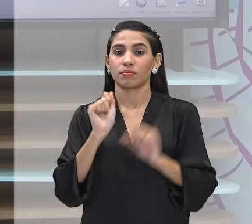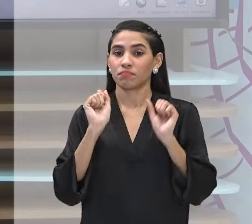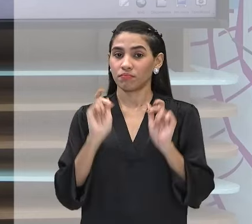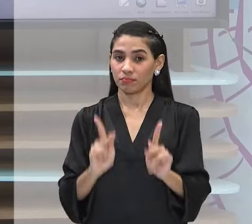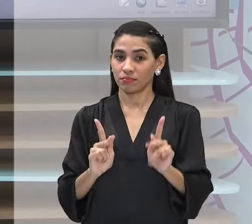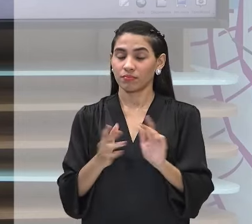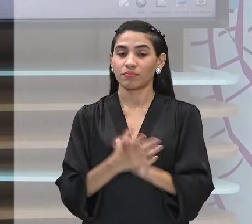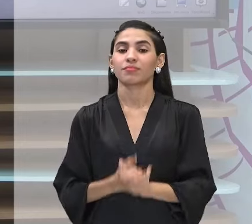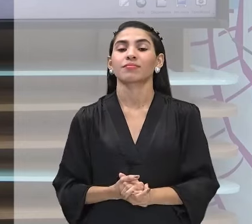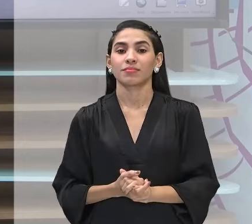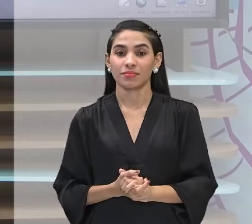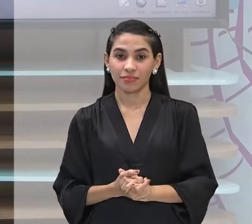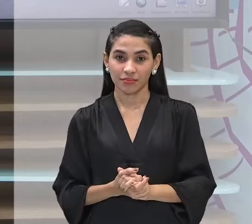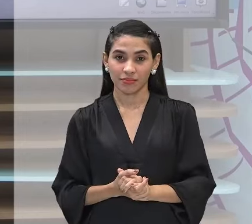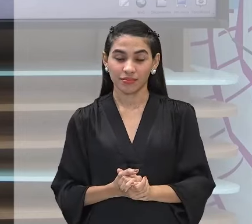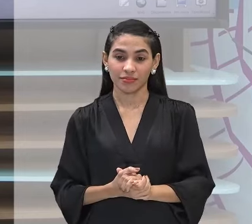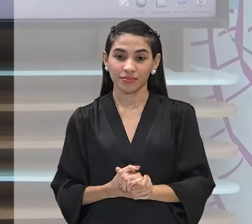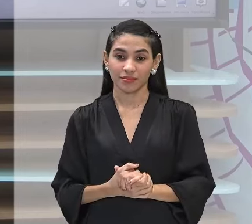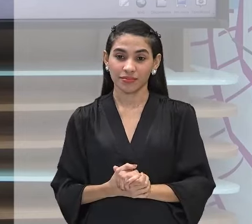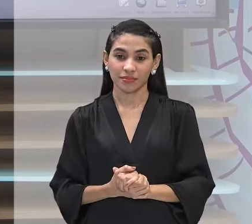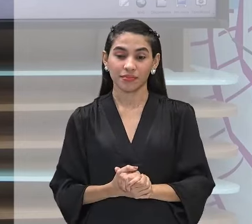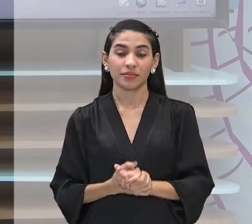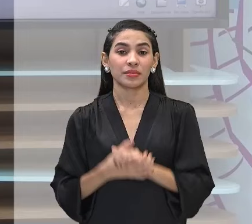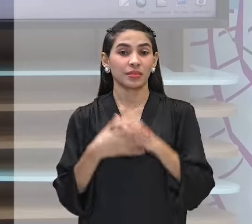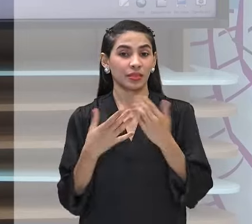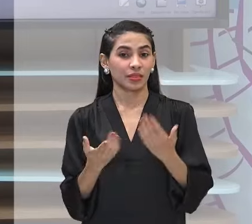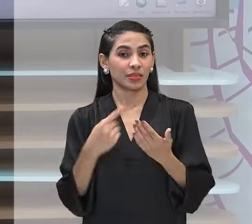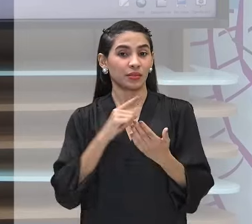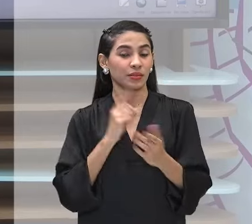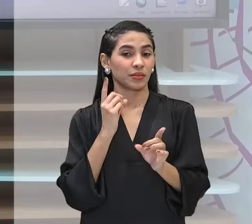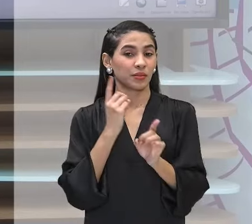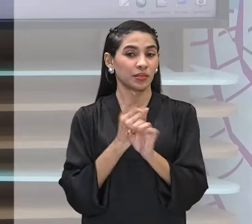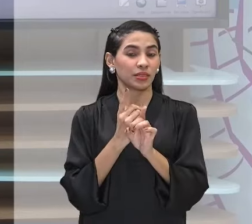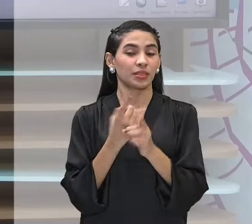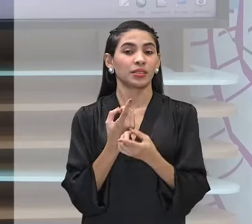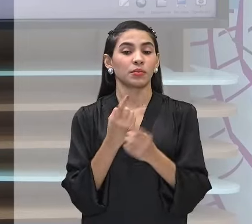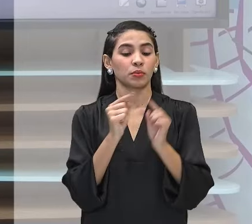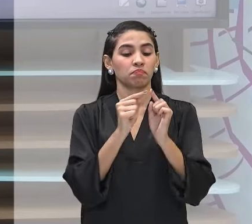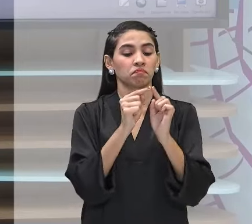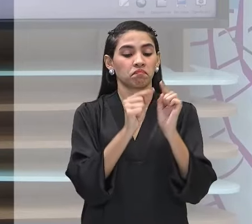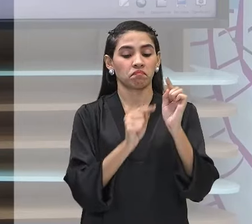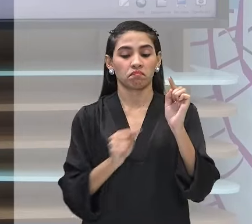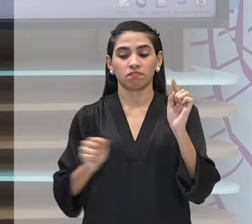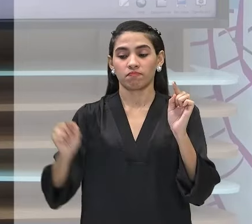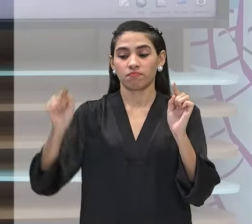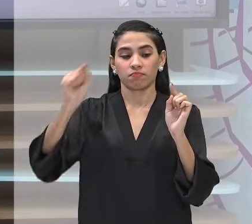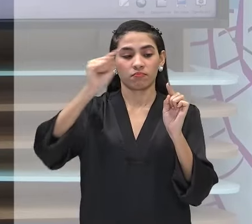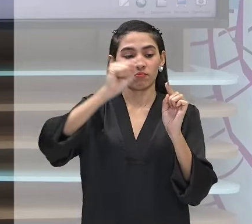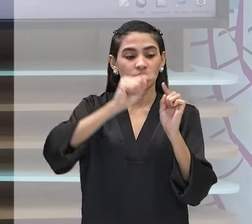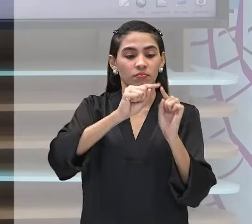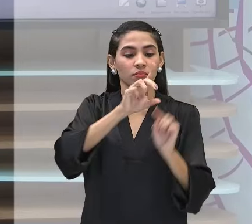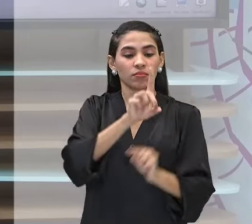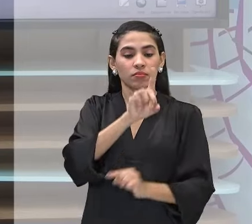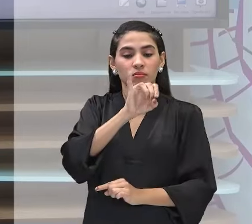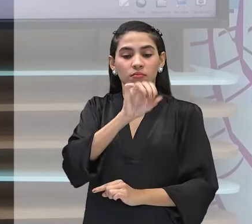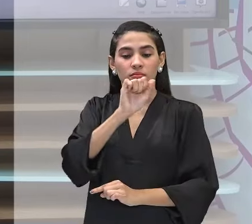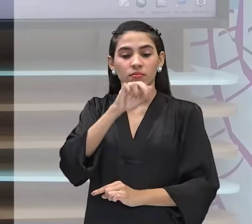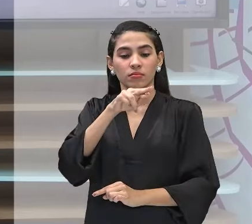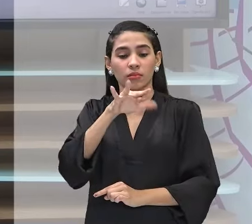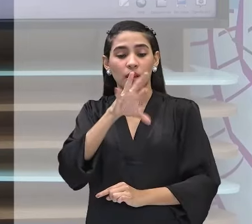então agora nós determinamos né então dado uma circunferência de diâmetro igual a 20